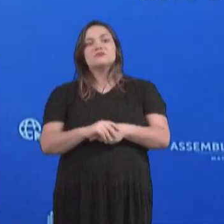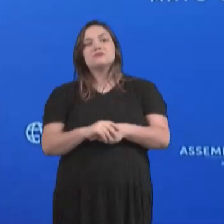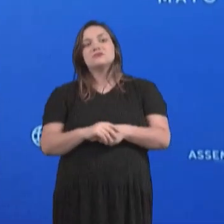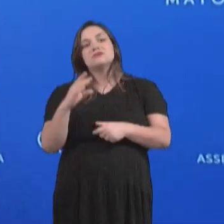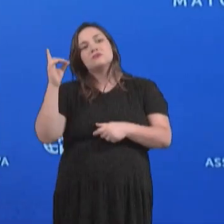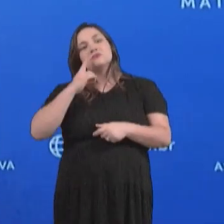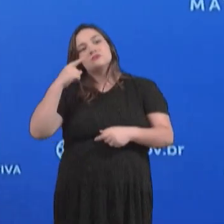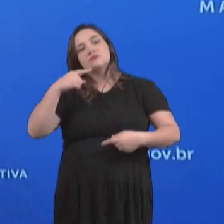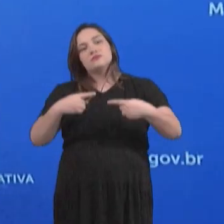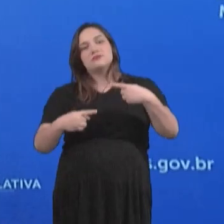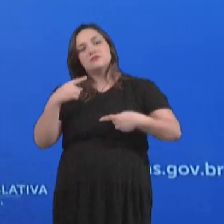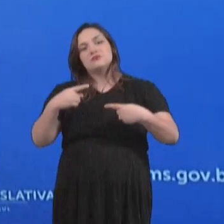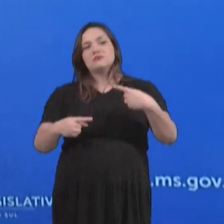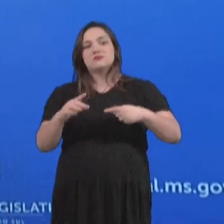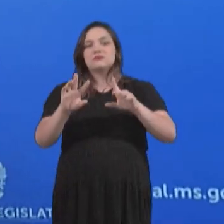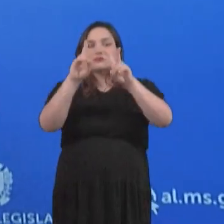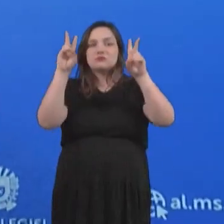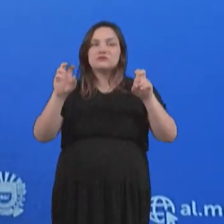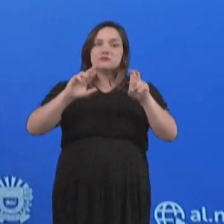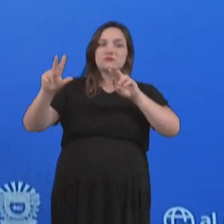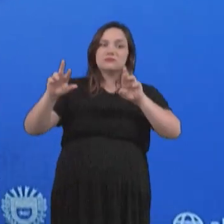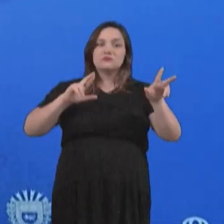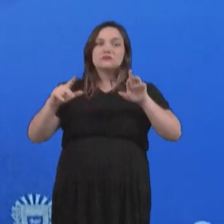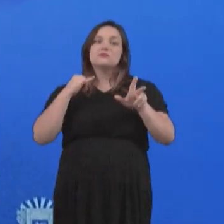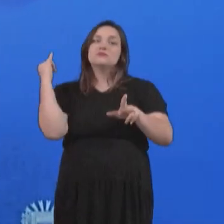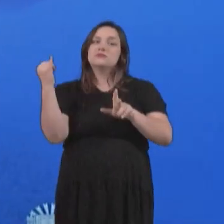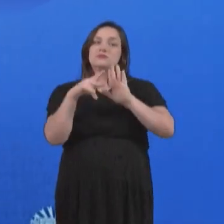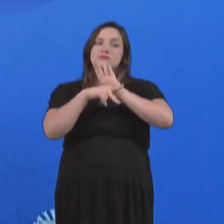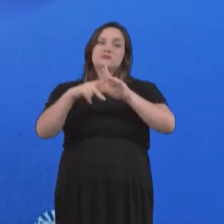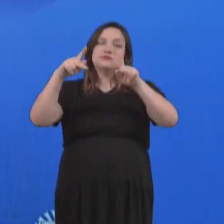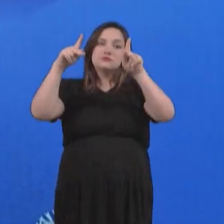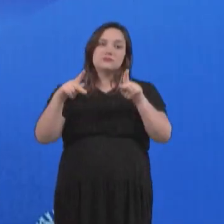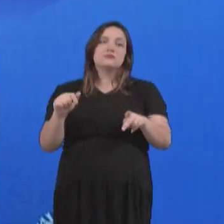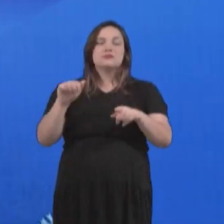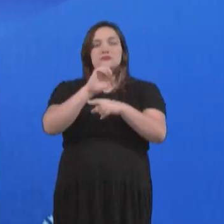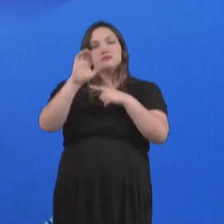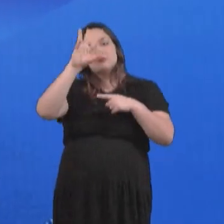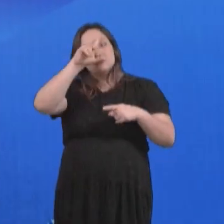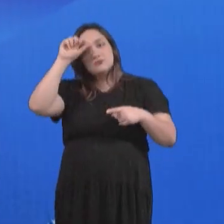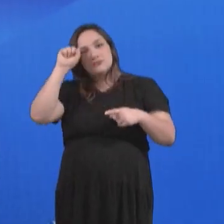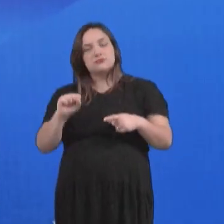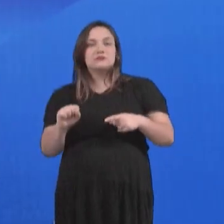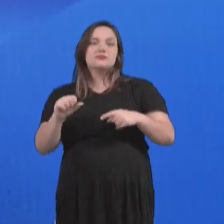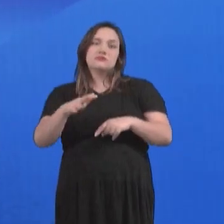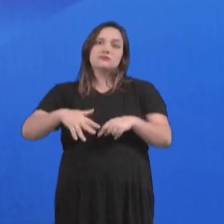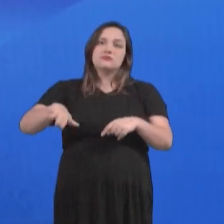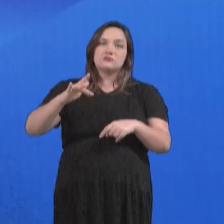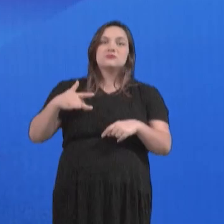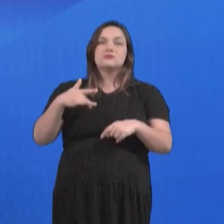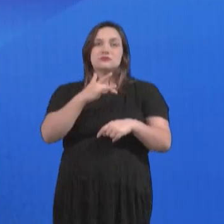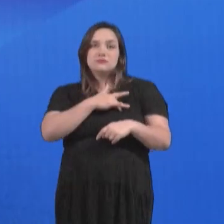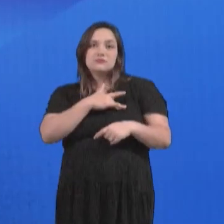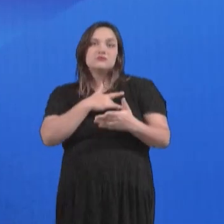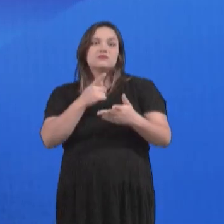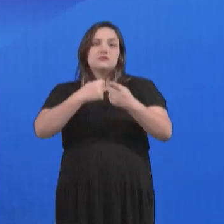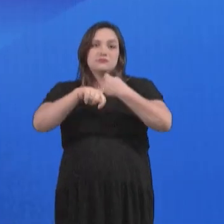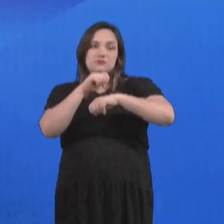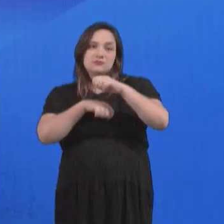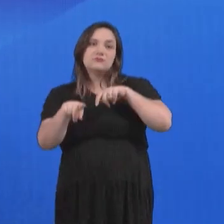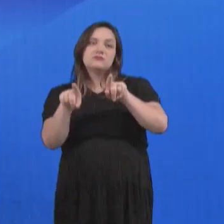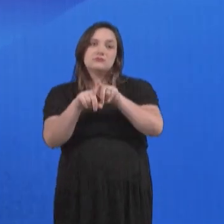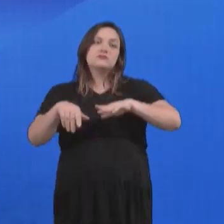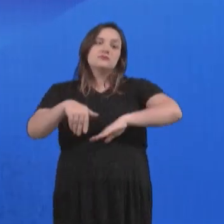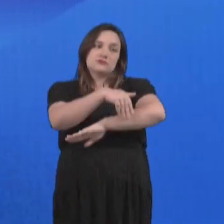sempre debatendo um tema diferente, sensível para a população sul-mato-grossense, né, desde a área da saúde até a economia, essa questão das